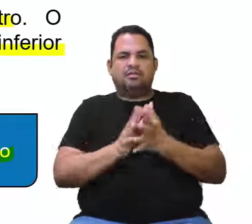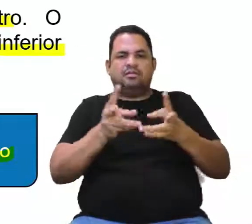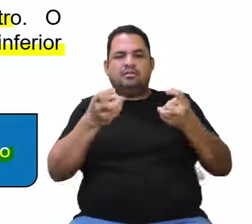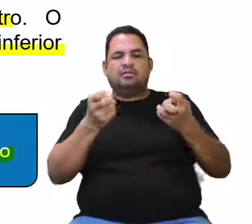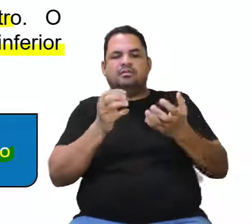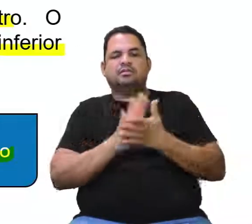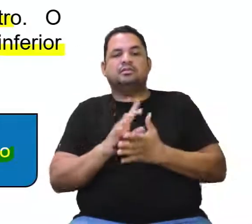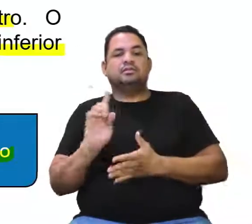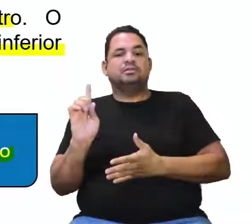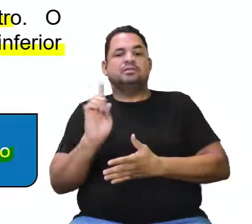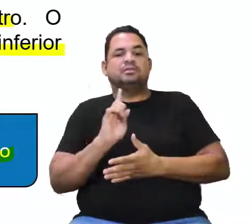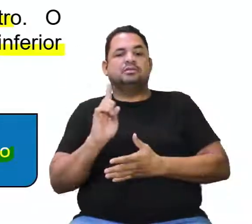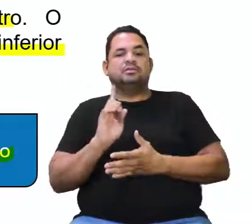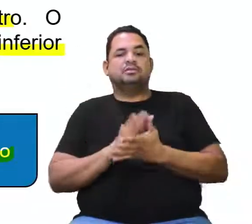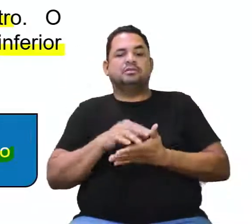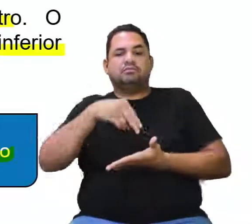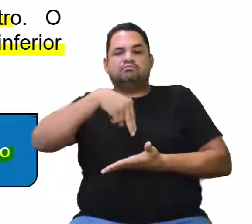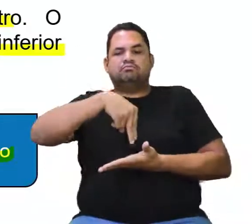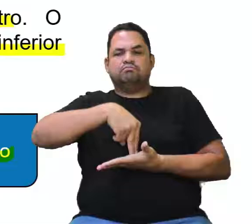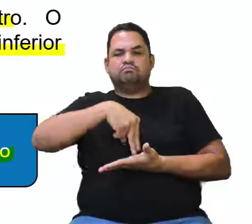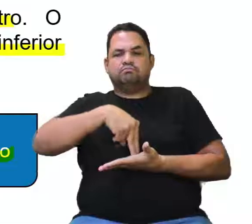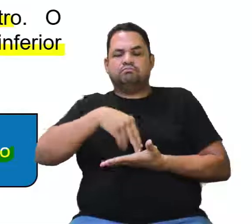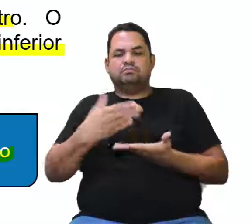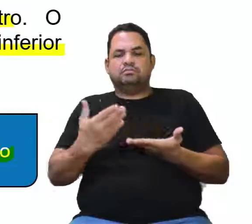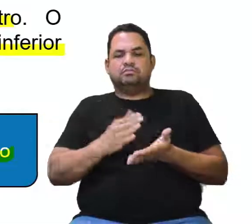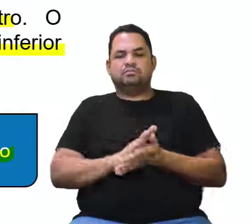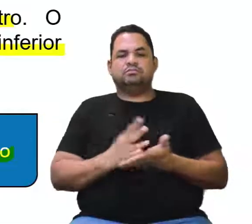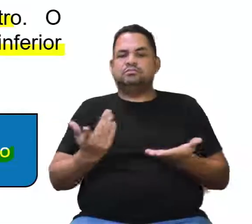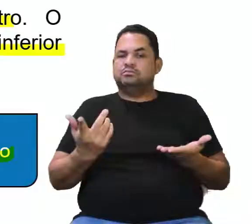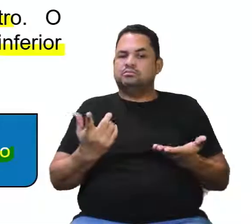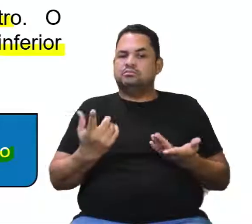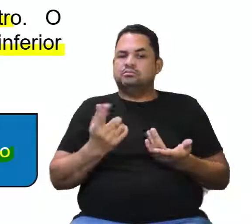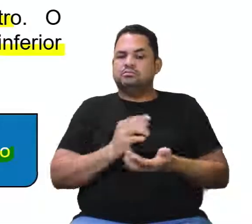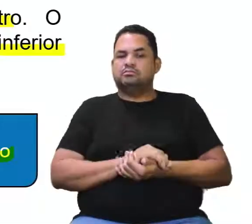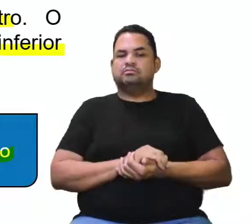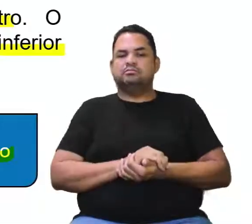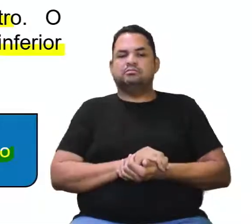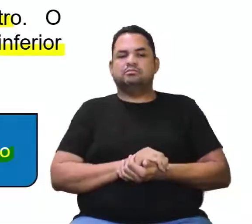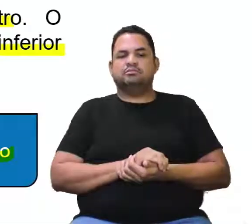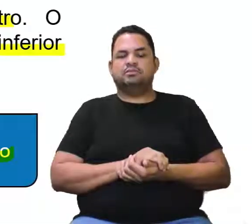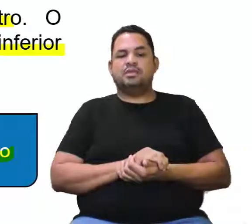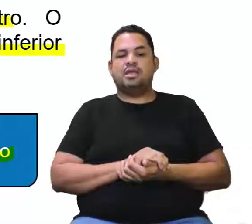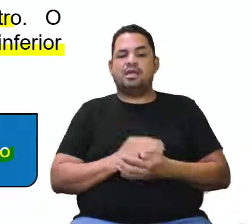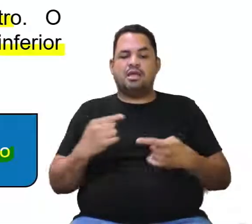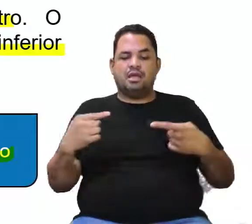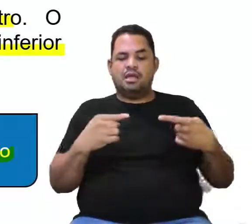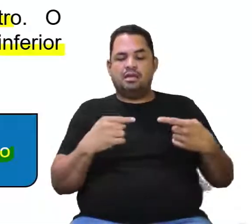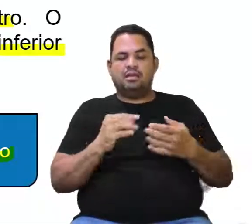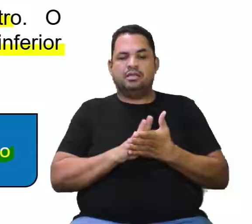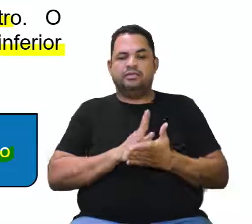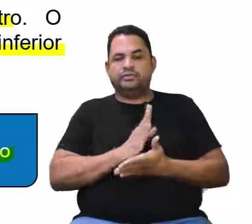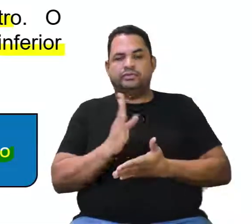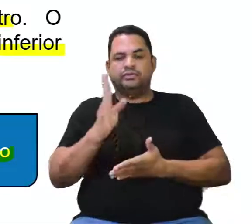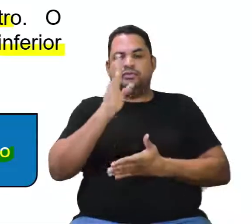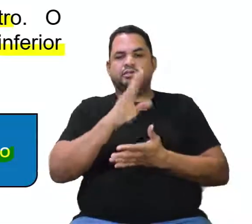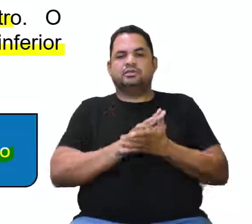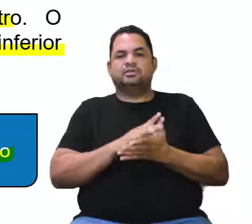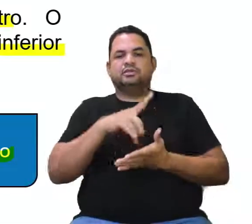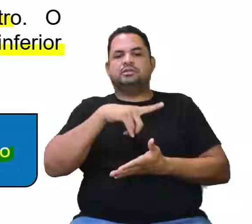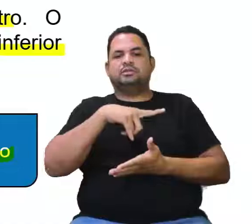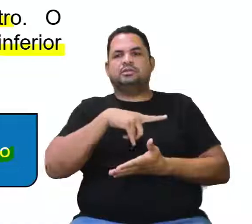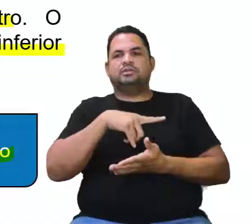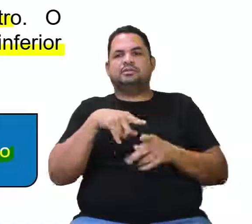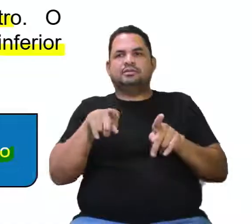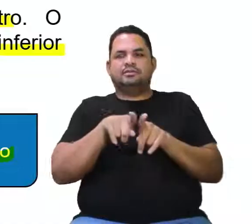percebe que não é só a postura que vem como um fator de risco aqui relacionado aos desvios, né? A gente vai